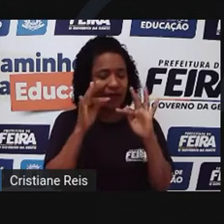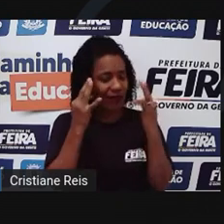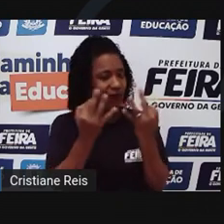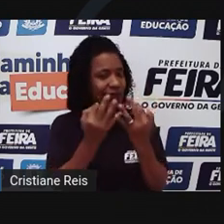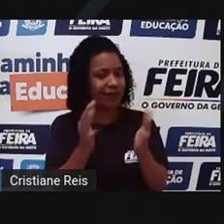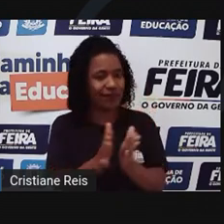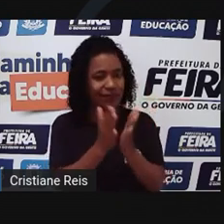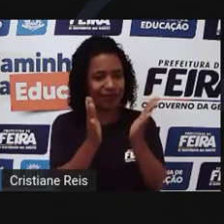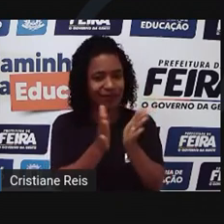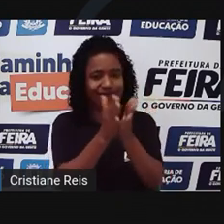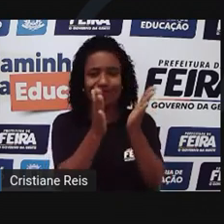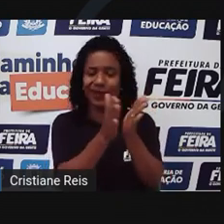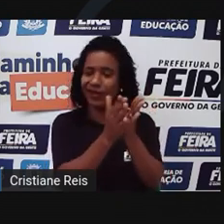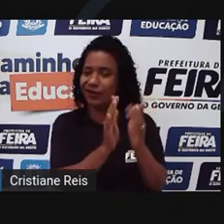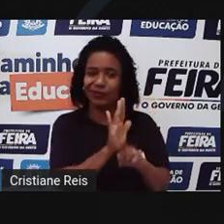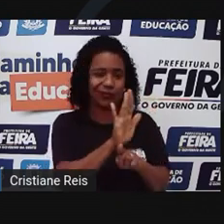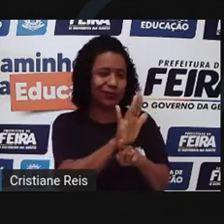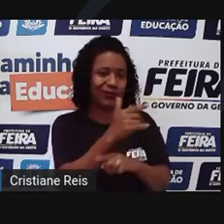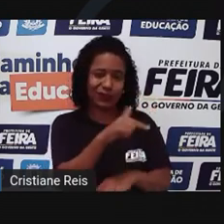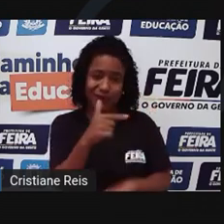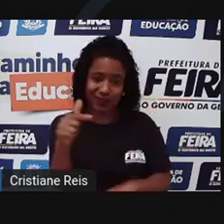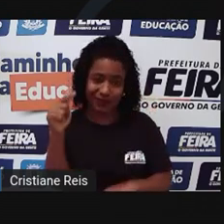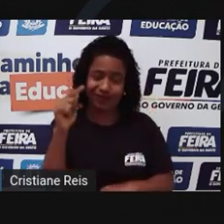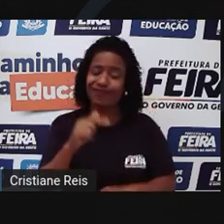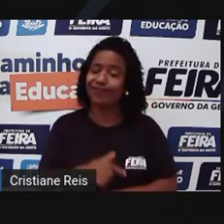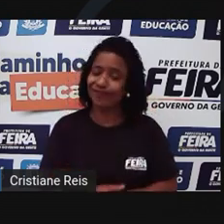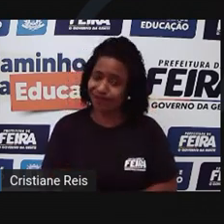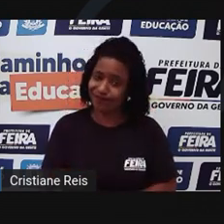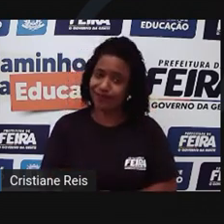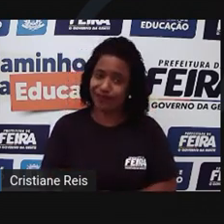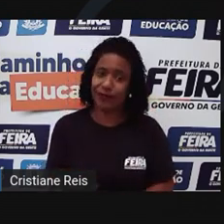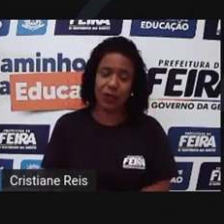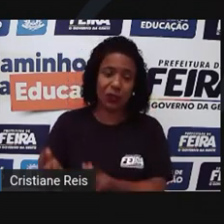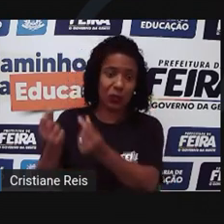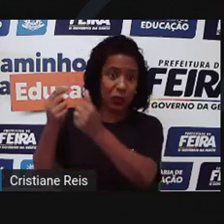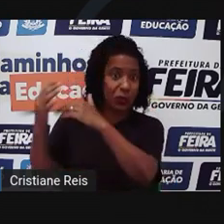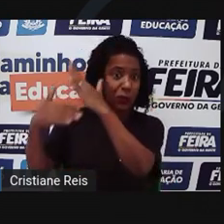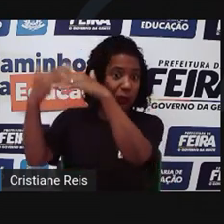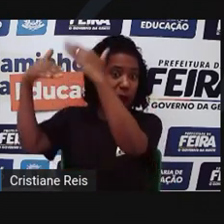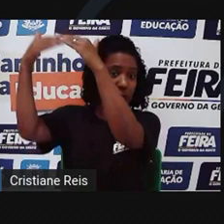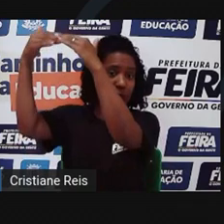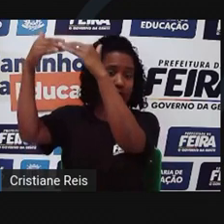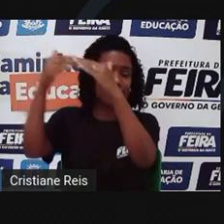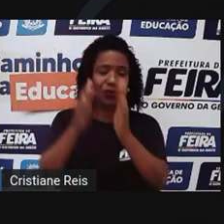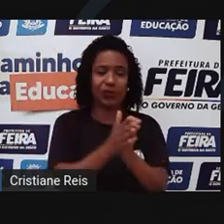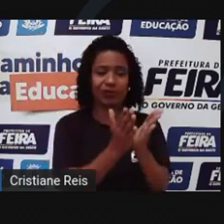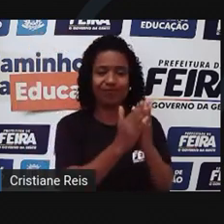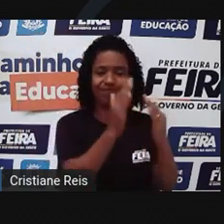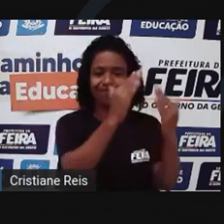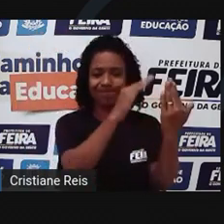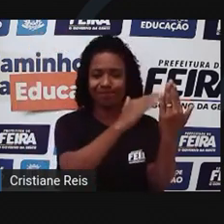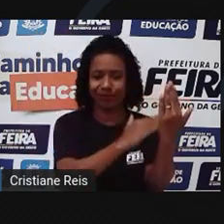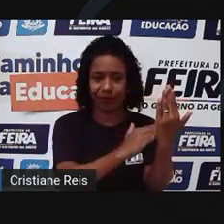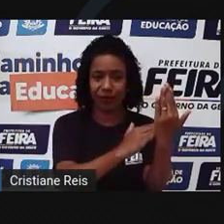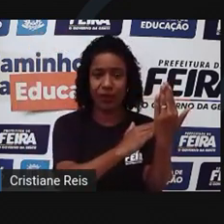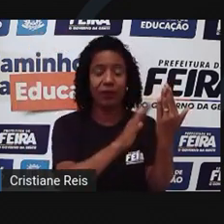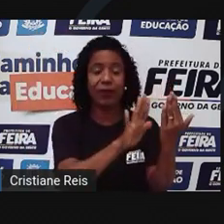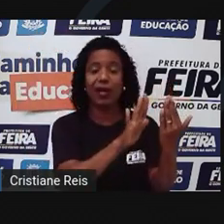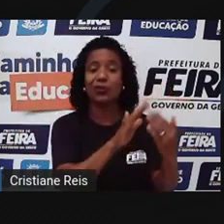mais desigualdade ao longo do tempo. Depois disso, o Estado tem que oferecer creche de